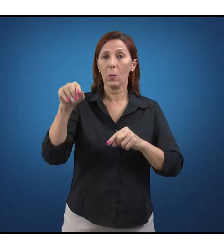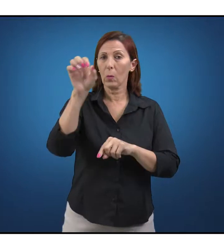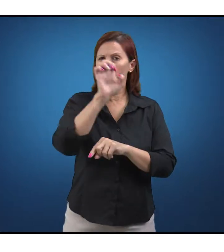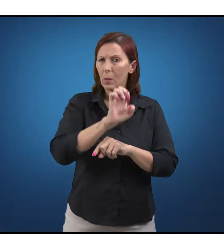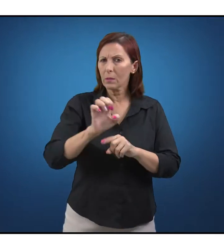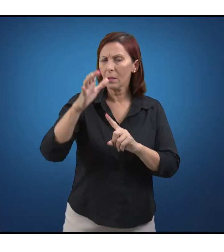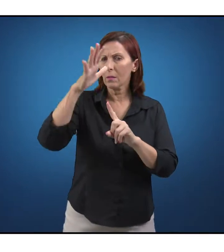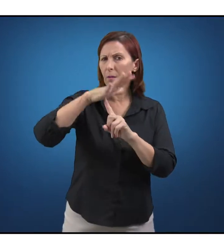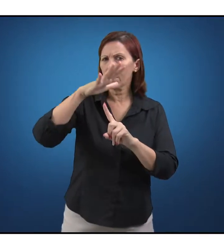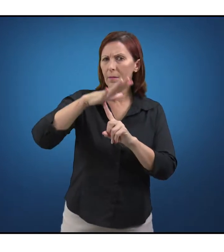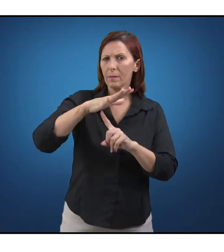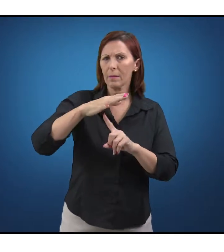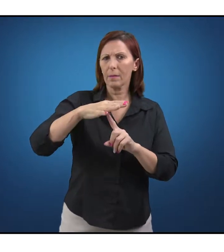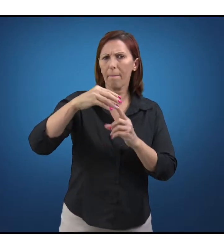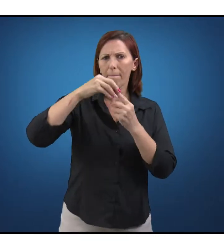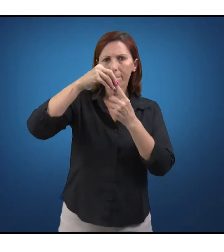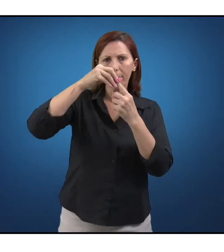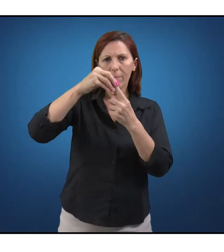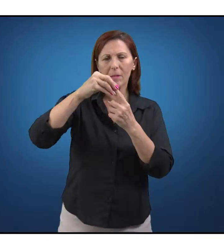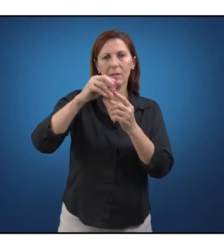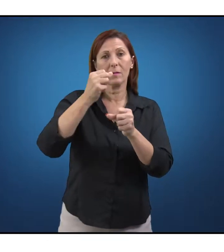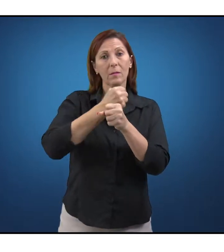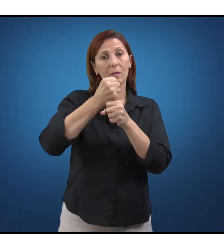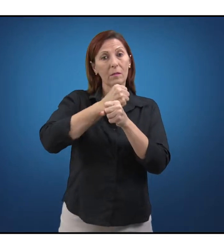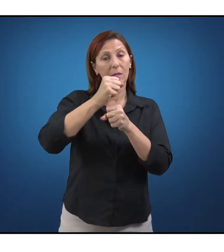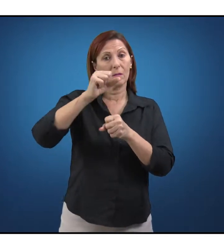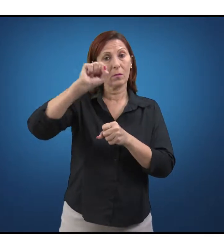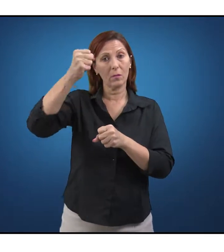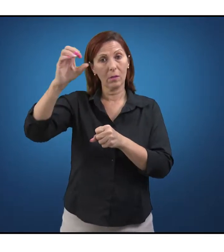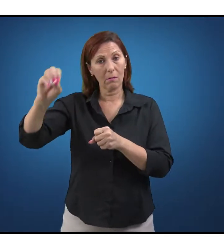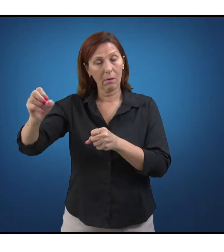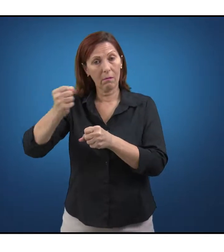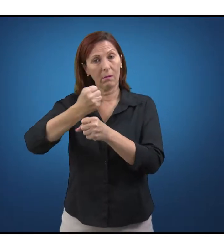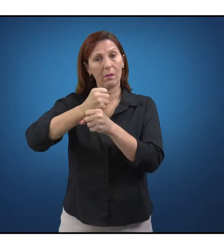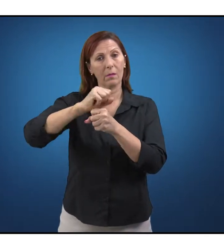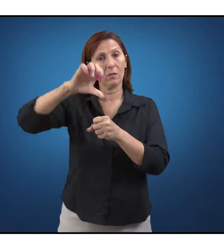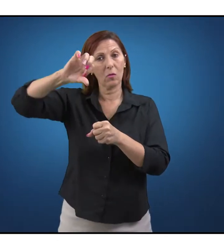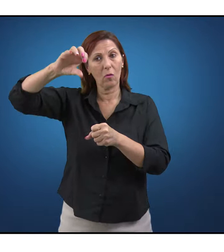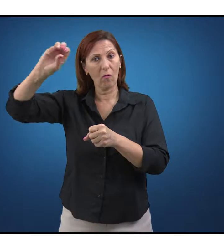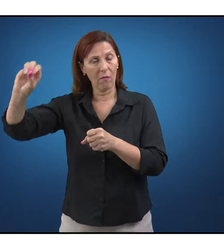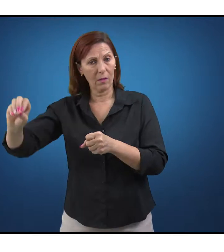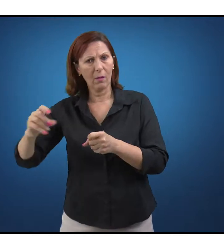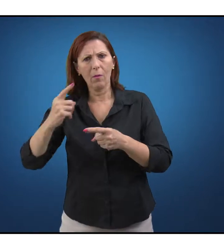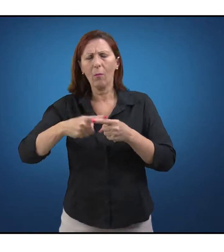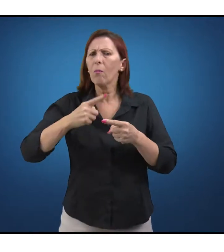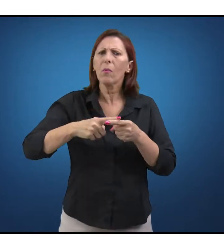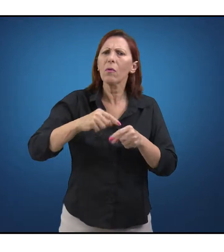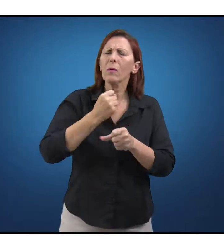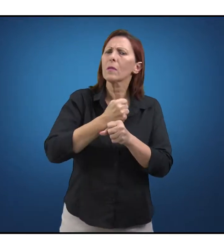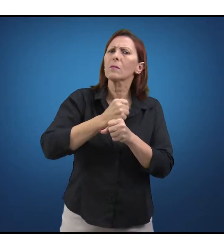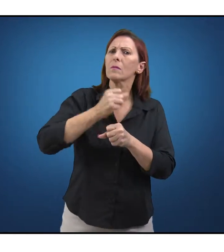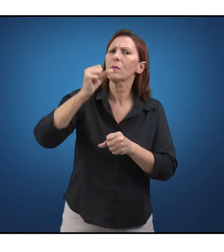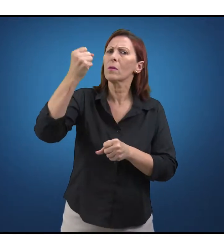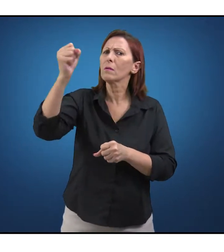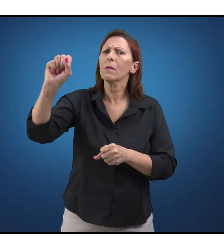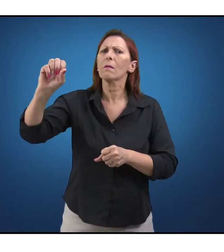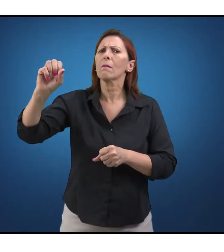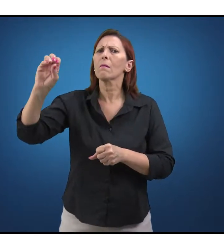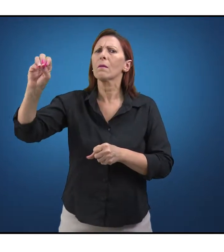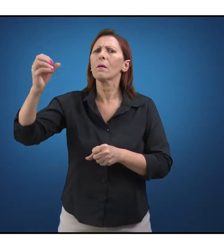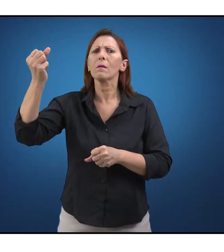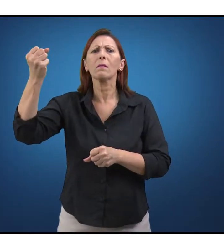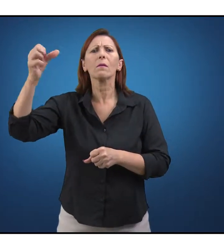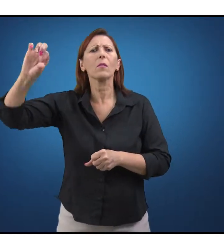Paraná, principalmente nos anos 80 e nos anos 90. Por que nos anos 80 e nos anos